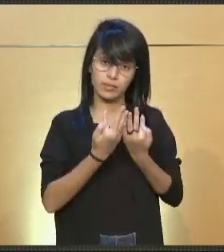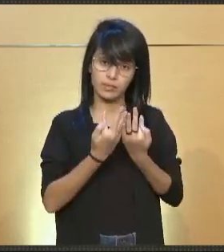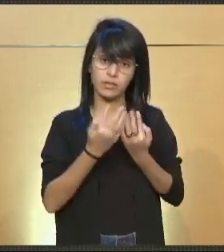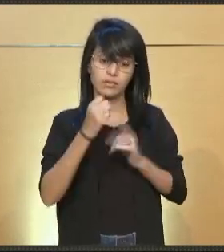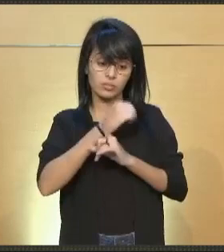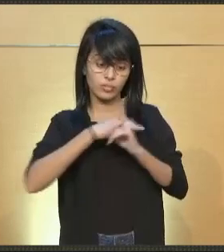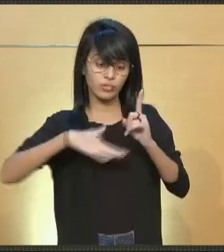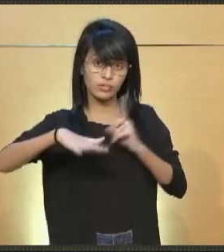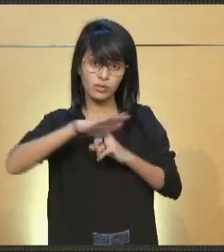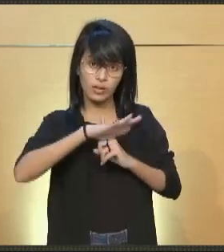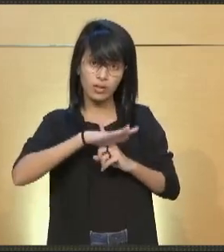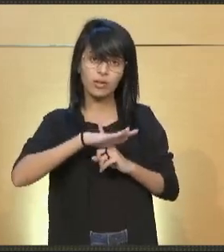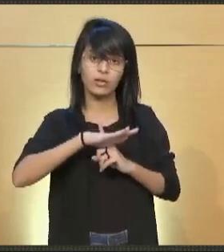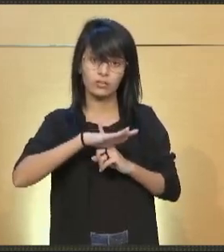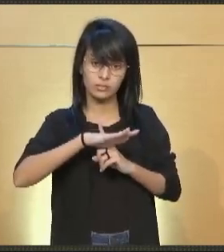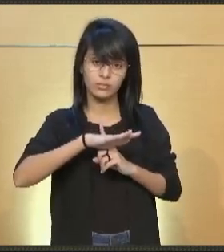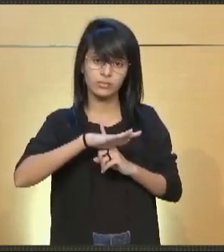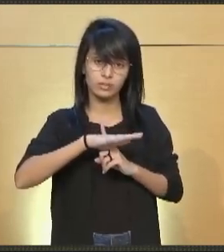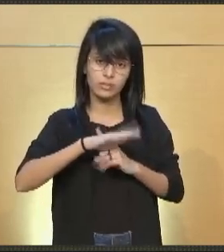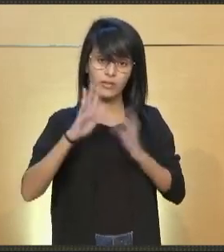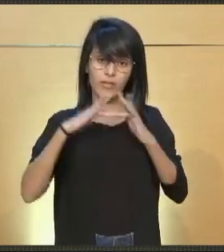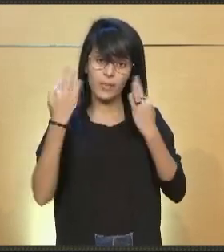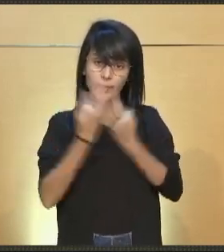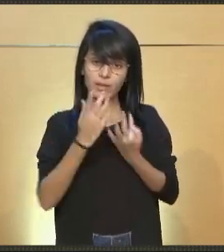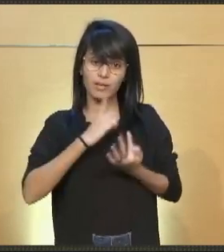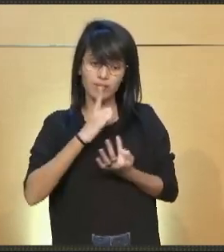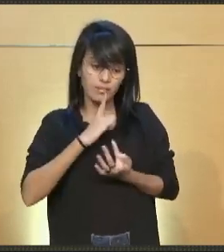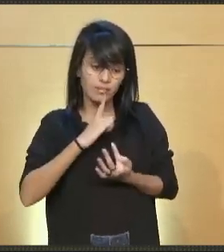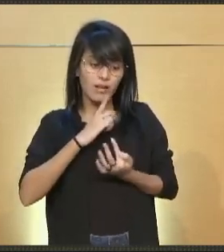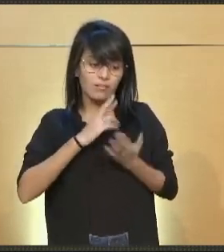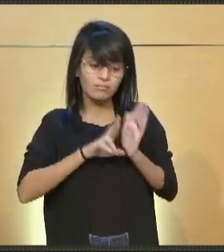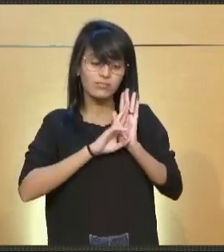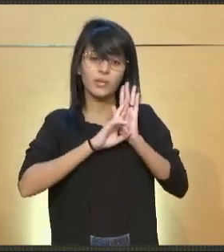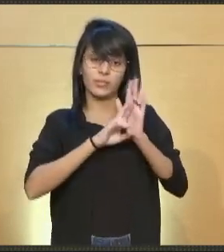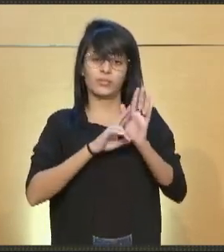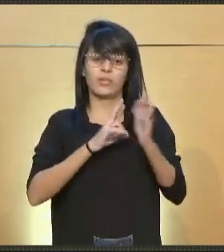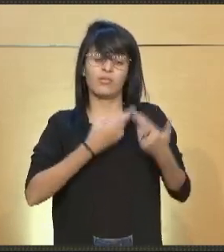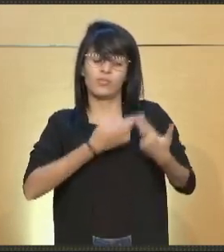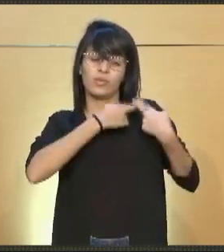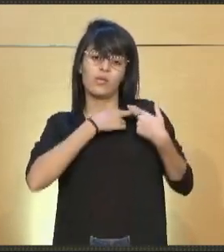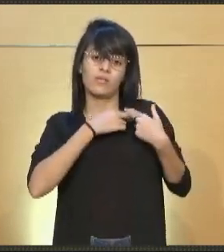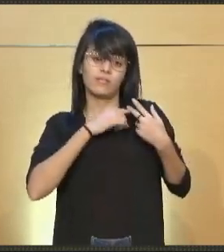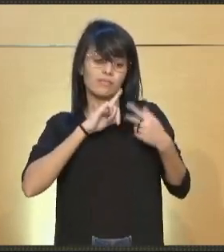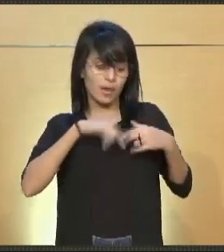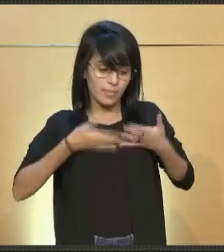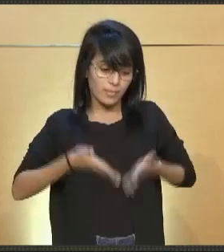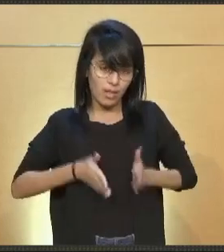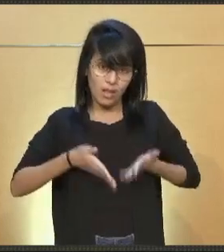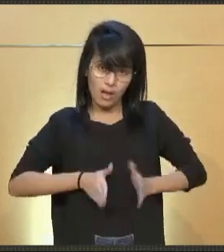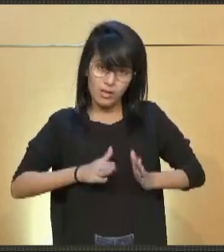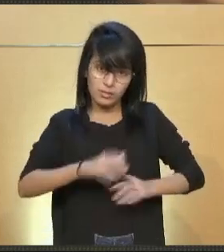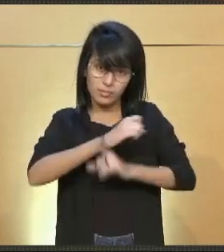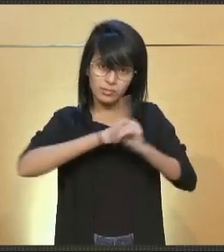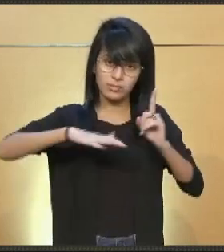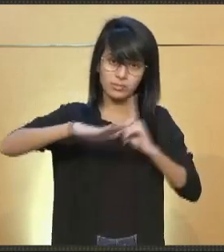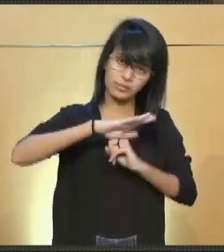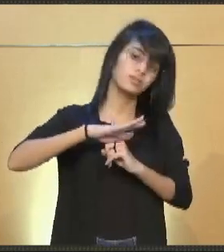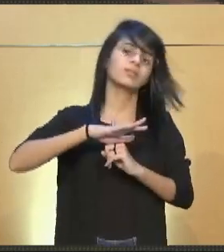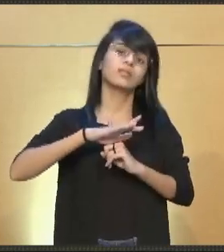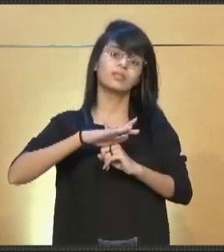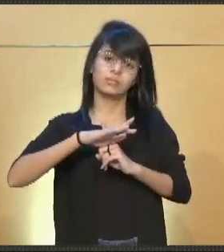Essa socialização que a própria família tem naqueles que nascem para que ela possa receber esses